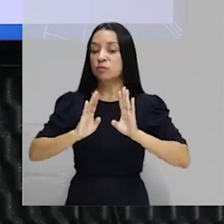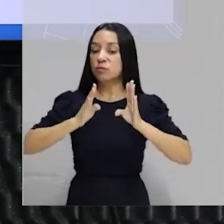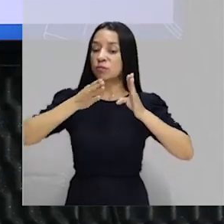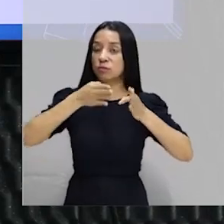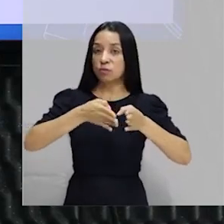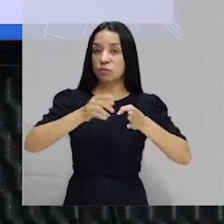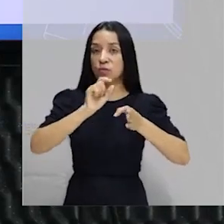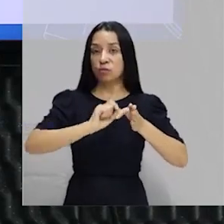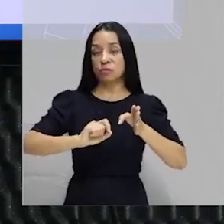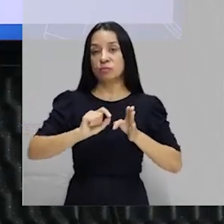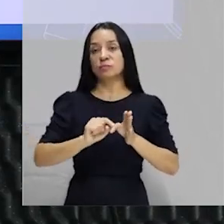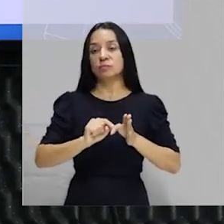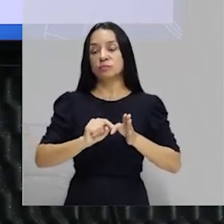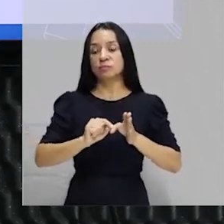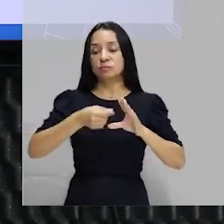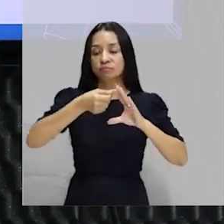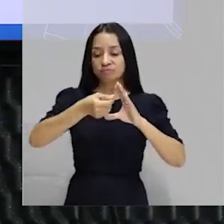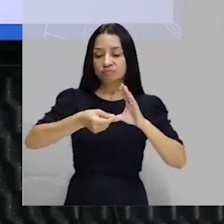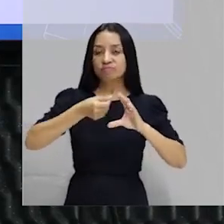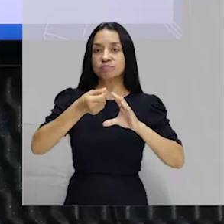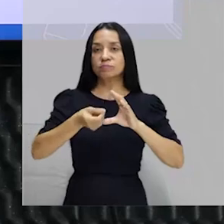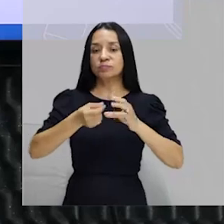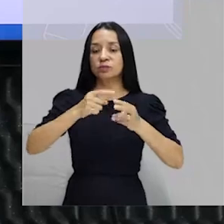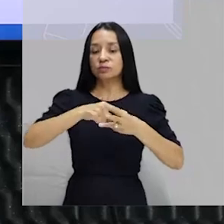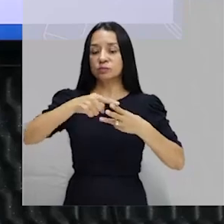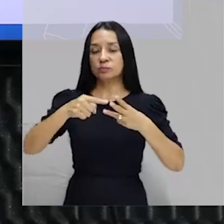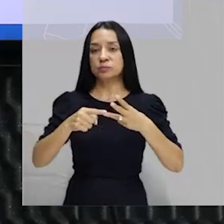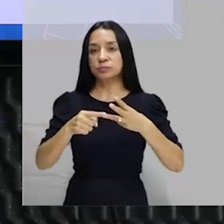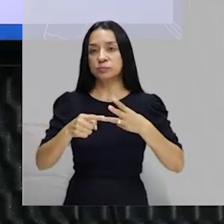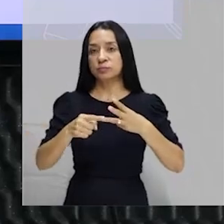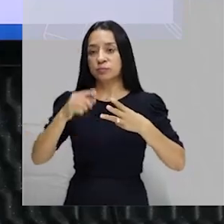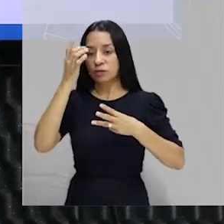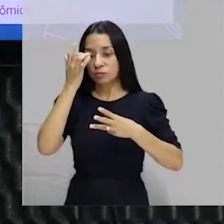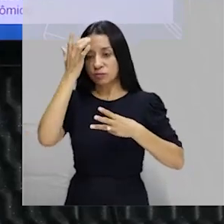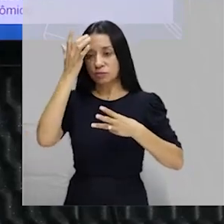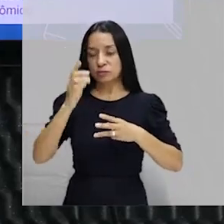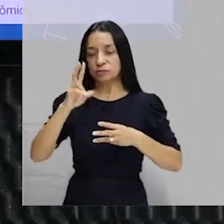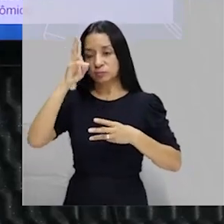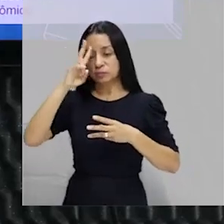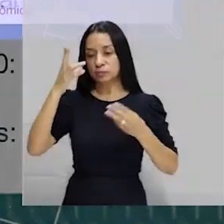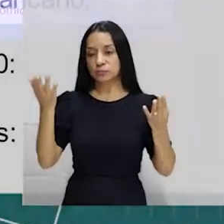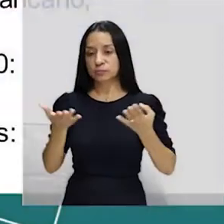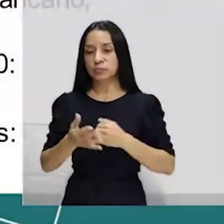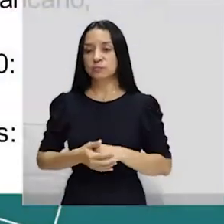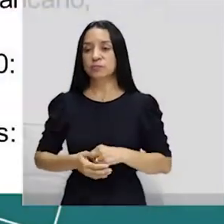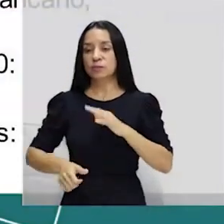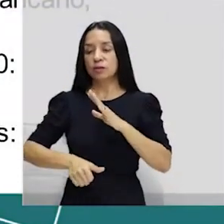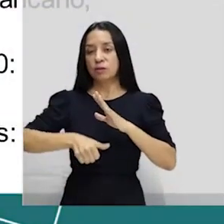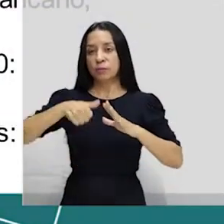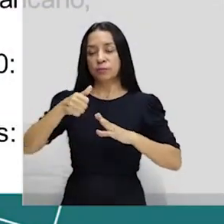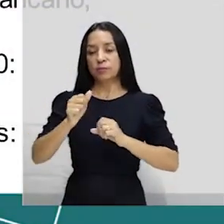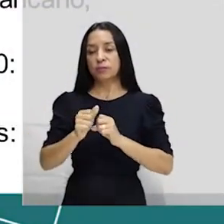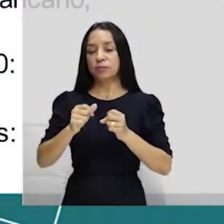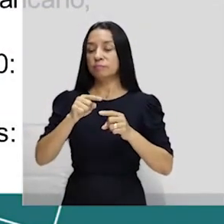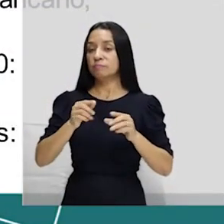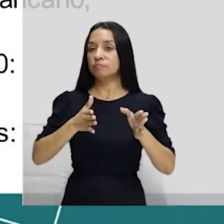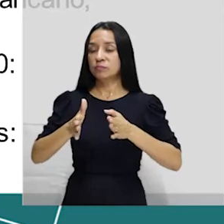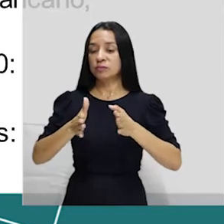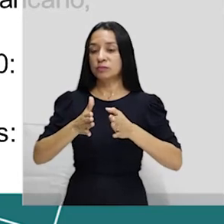sistemas econômicos: o sistema capitalista, o sistema socialista e o sistema comunista. Lembrando aí que a gente falou sobre essa parte teórica, levando